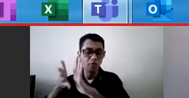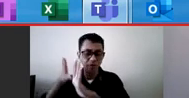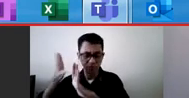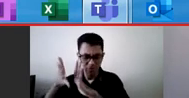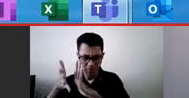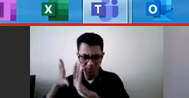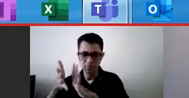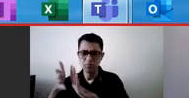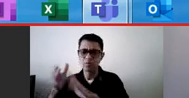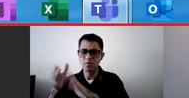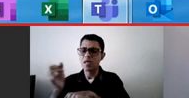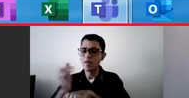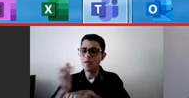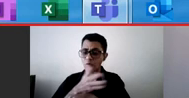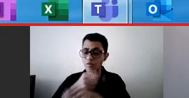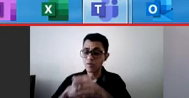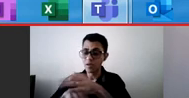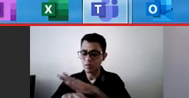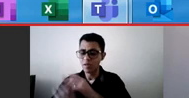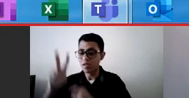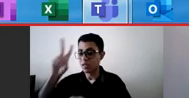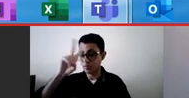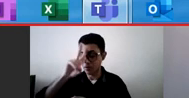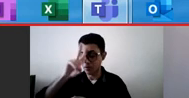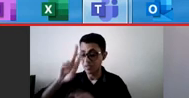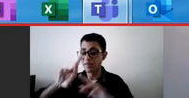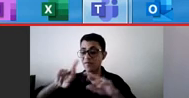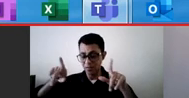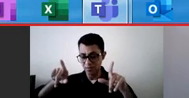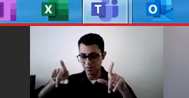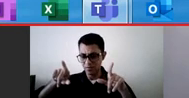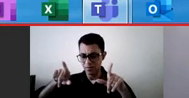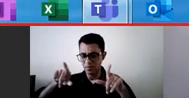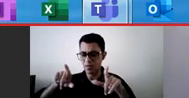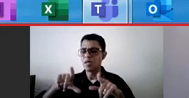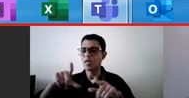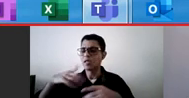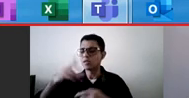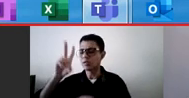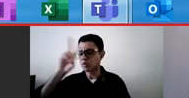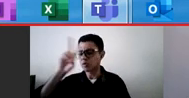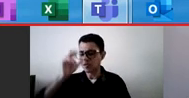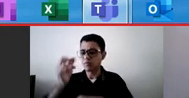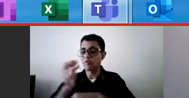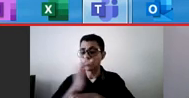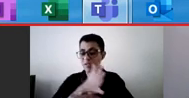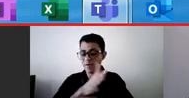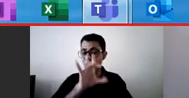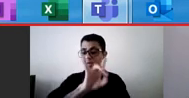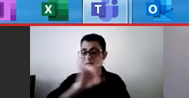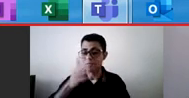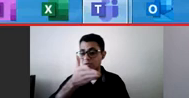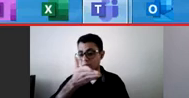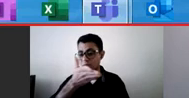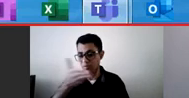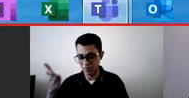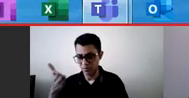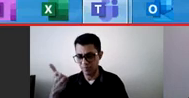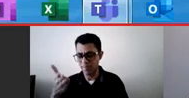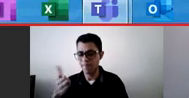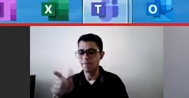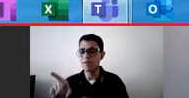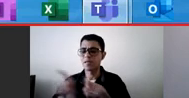também empolgação pela vida, né? Histórias diferentes, histórias motivacionadas a algum determinado assunto, faz